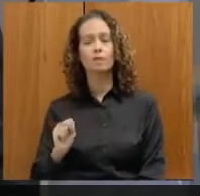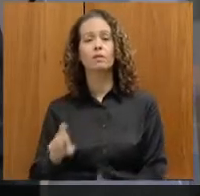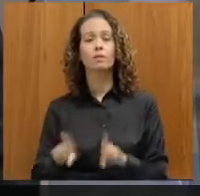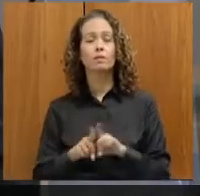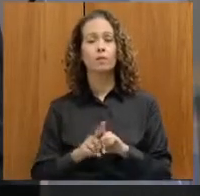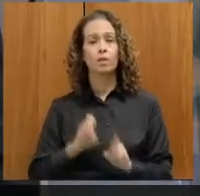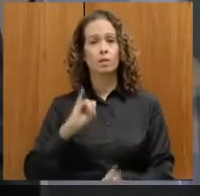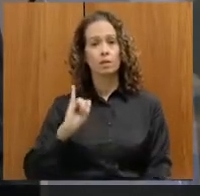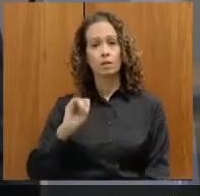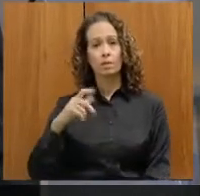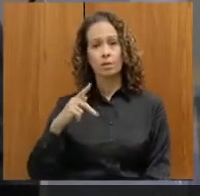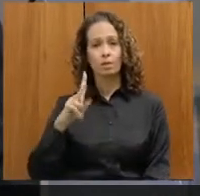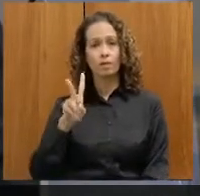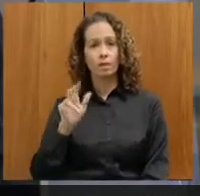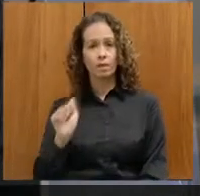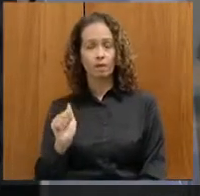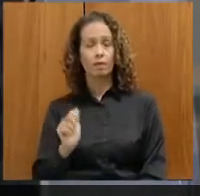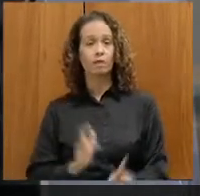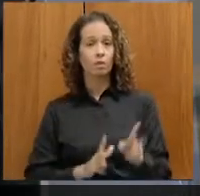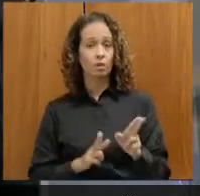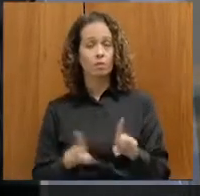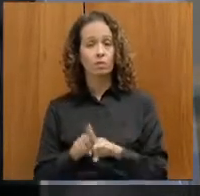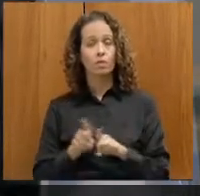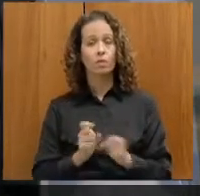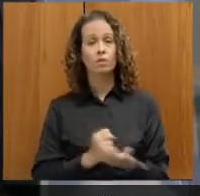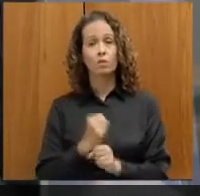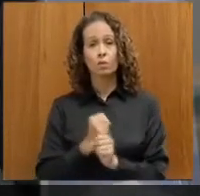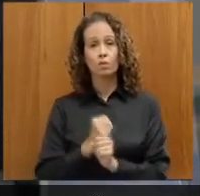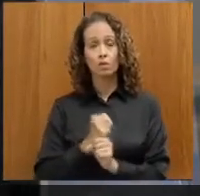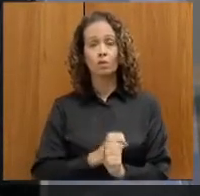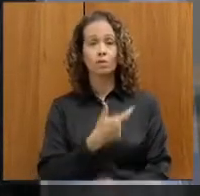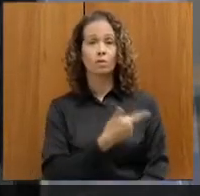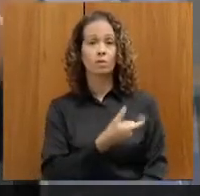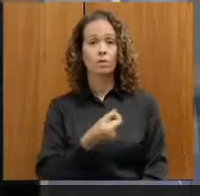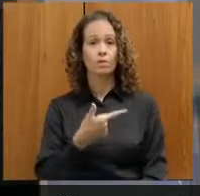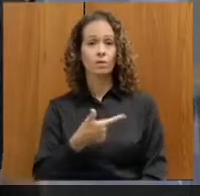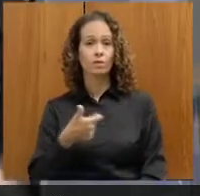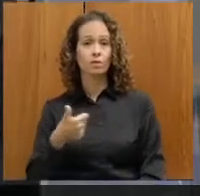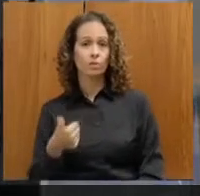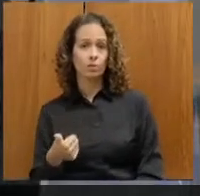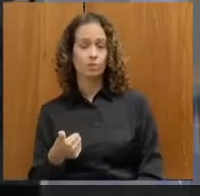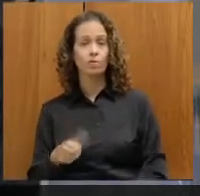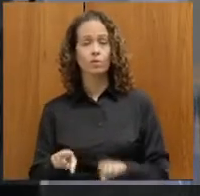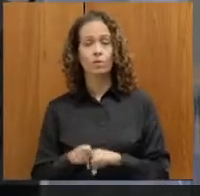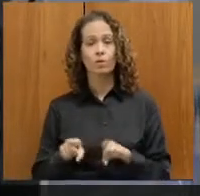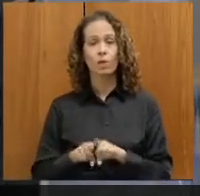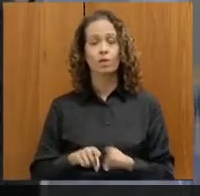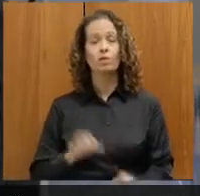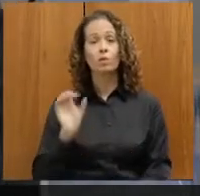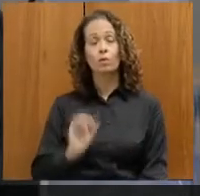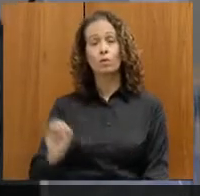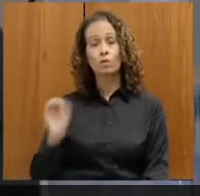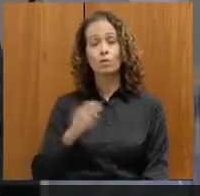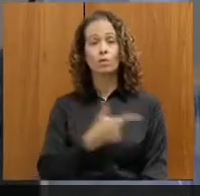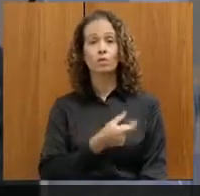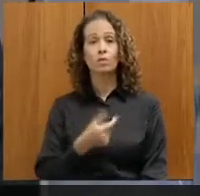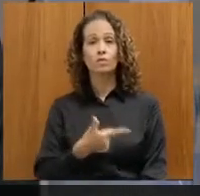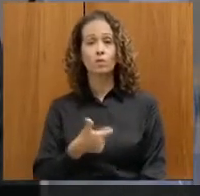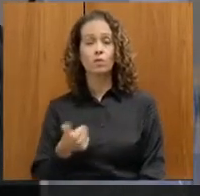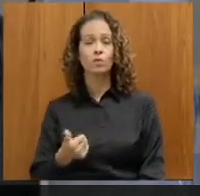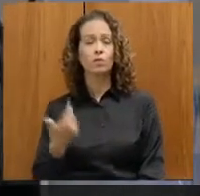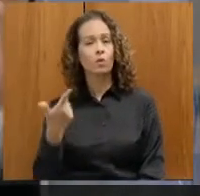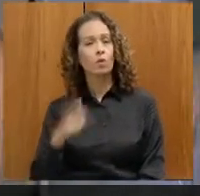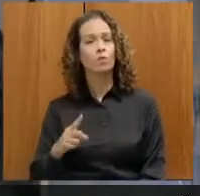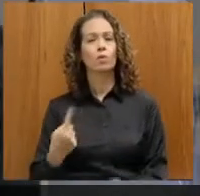da mesma forma 2021 acordou MM outubro 2021 acordo também